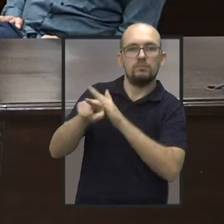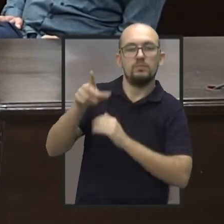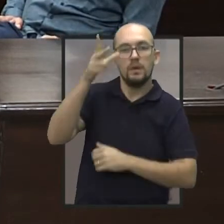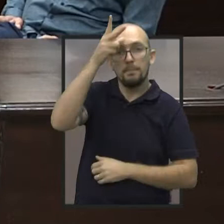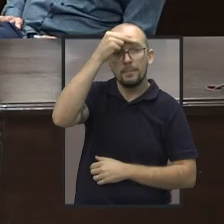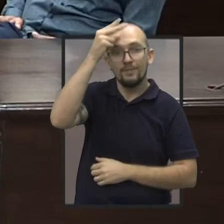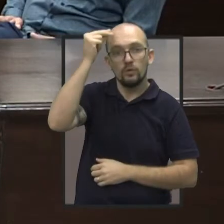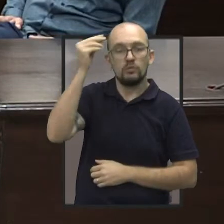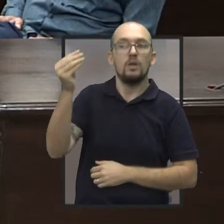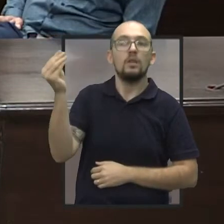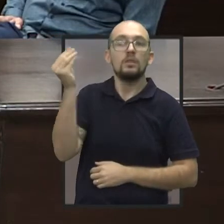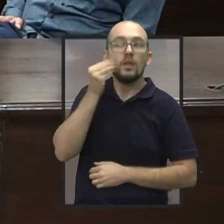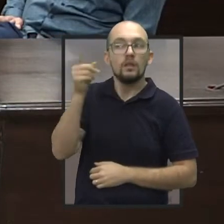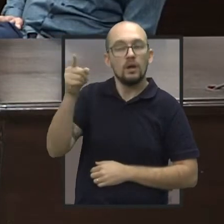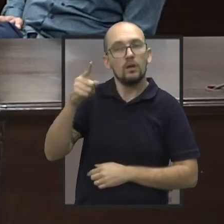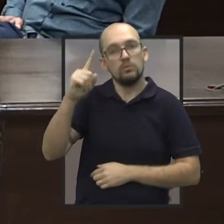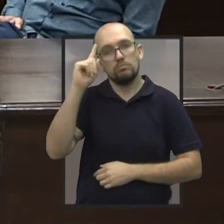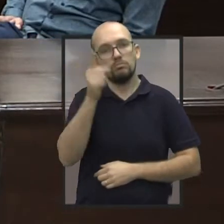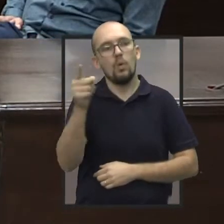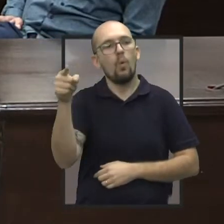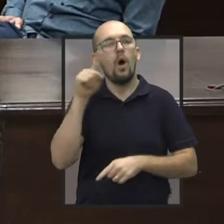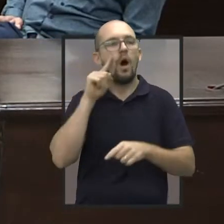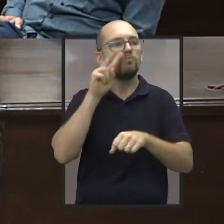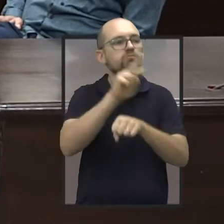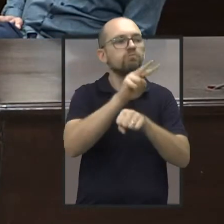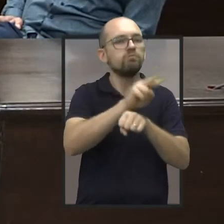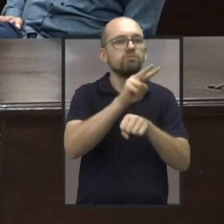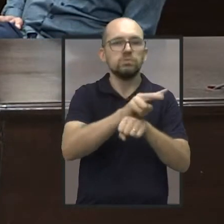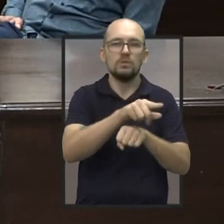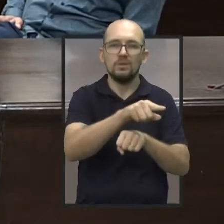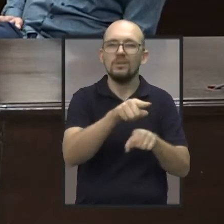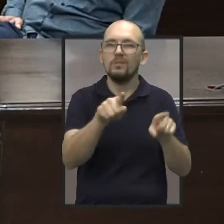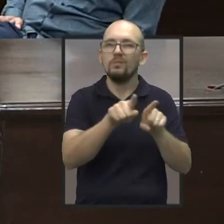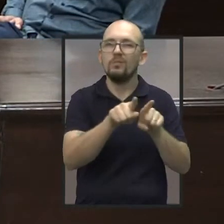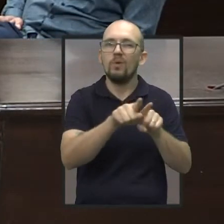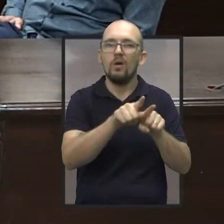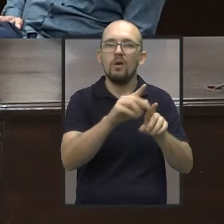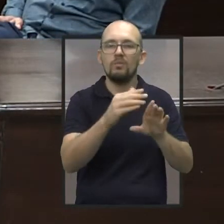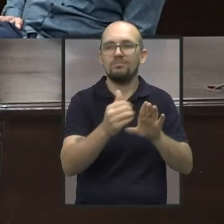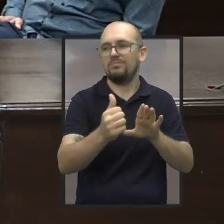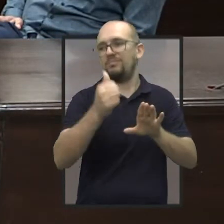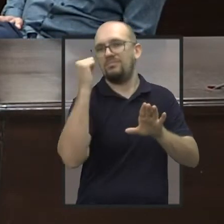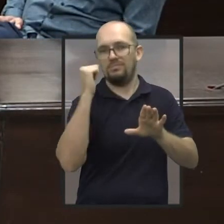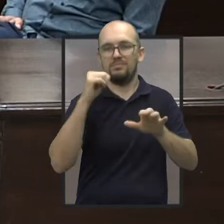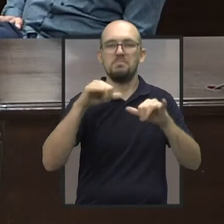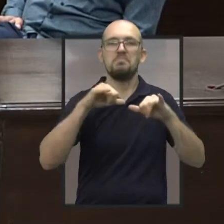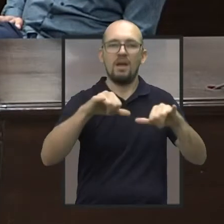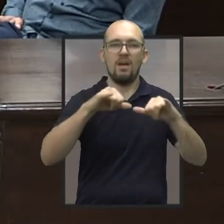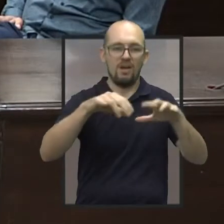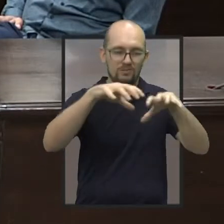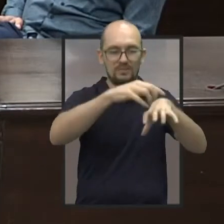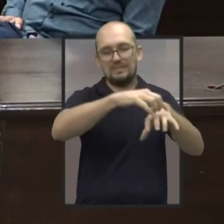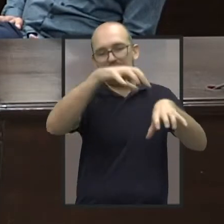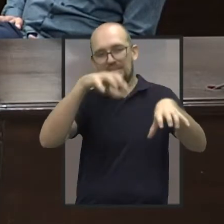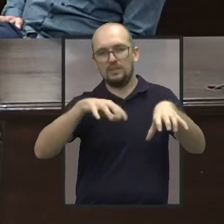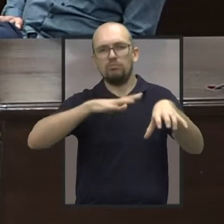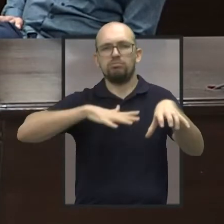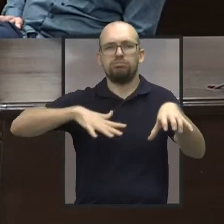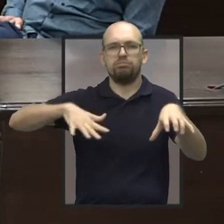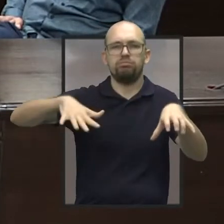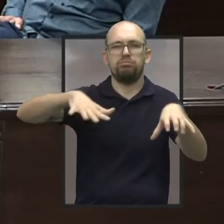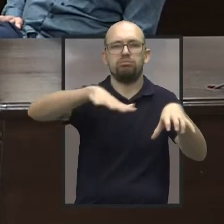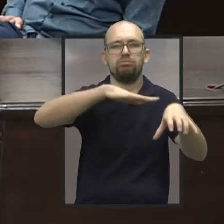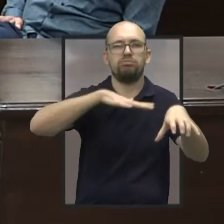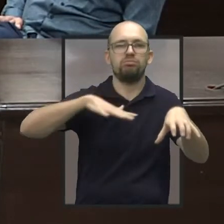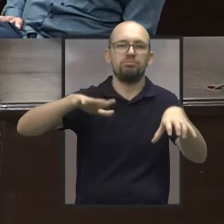de intensificar a fiscalização ou até mesmo interditar aquela área que fica atrás de um supermercado famoso aqui da